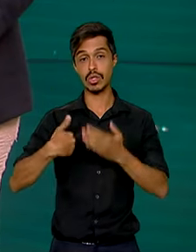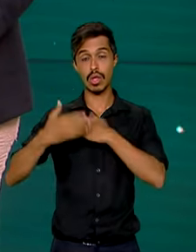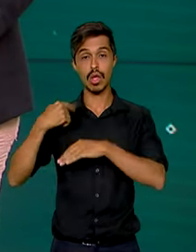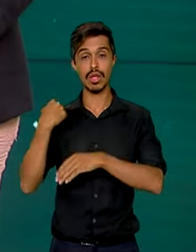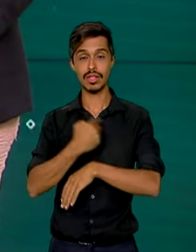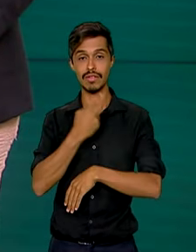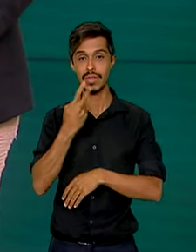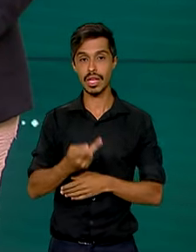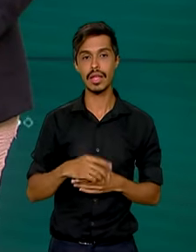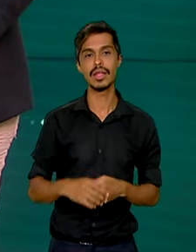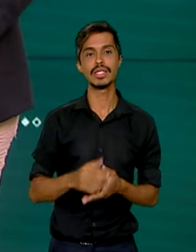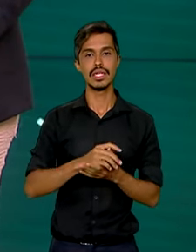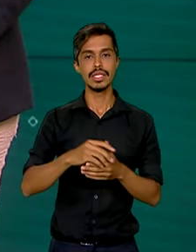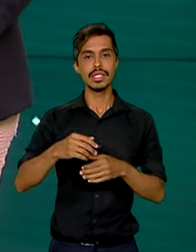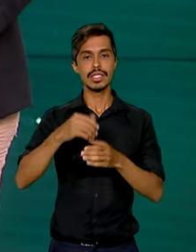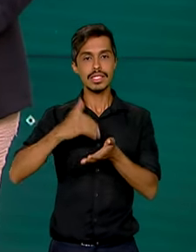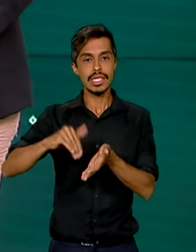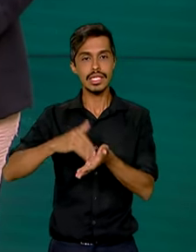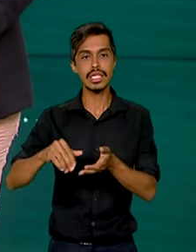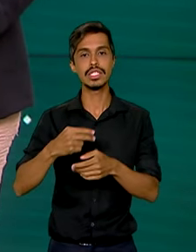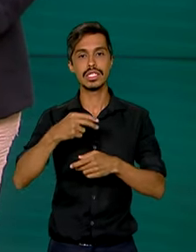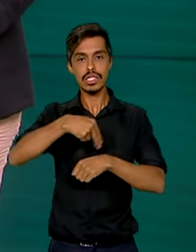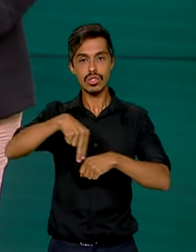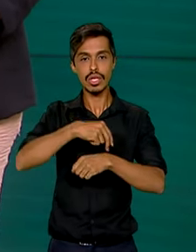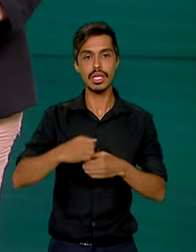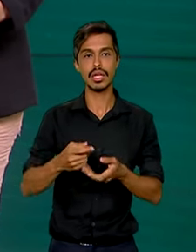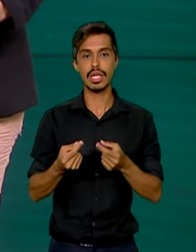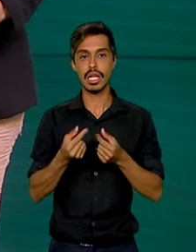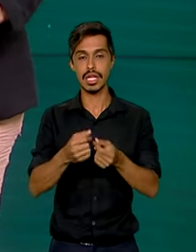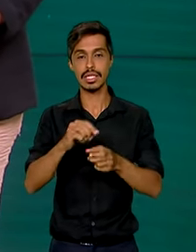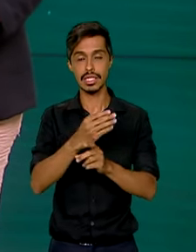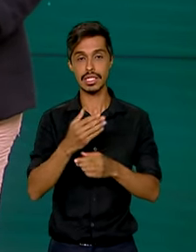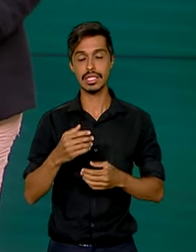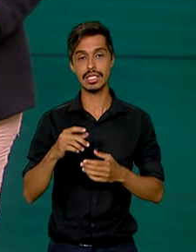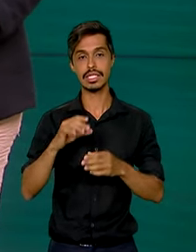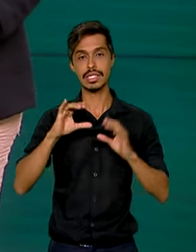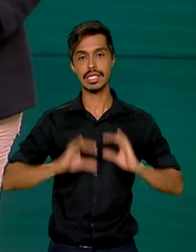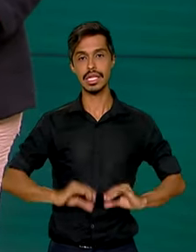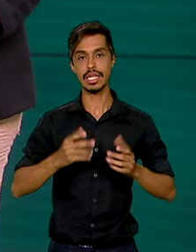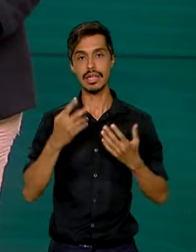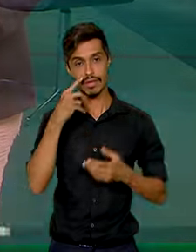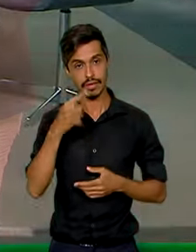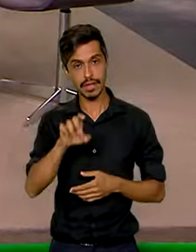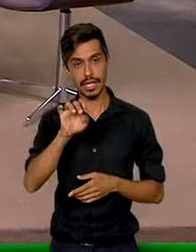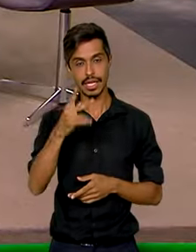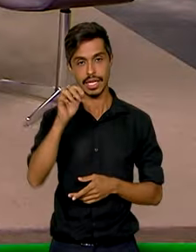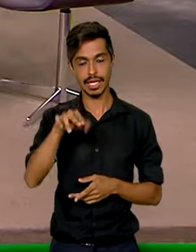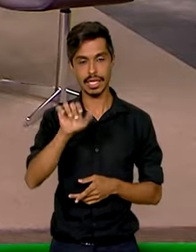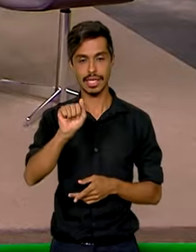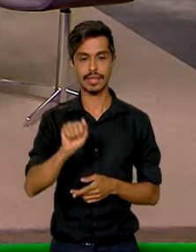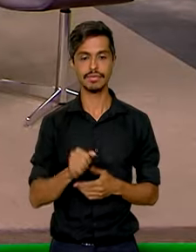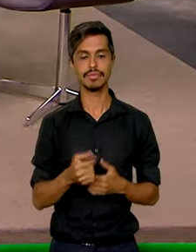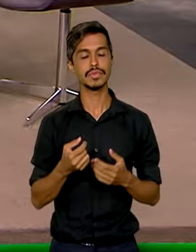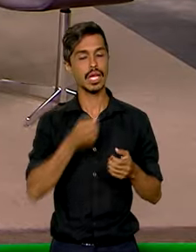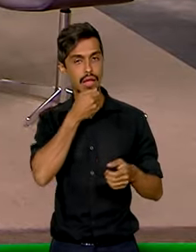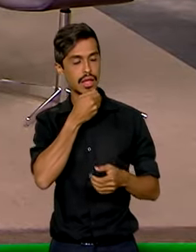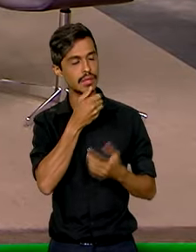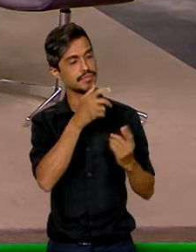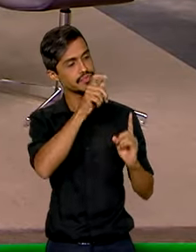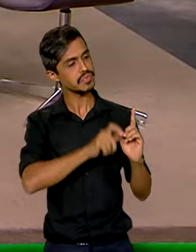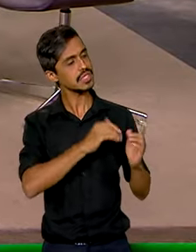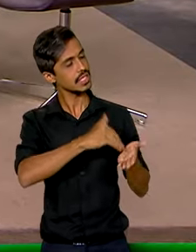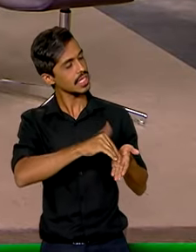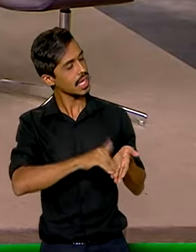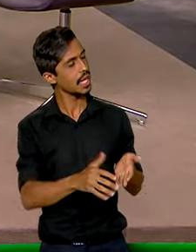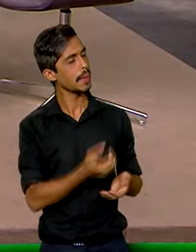secretária nacional de Renda de Cidadania, Eliane Aquino. Veja como foi a entrevista. Secretária Eliane Aquino,